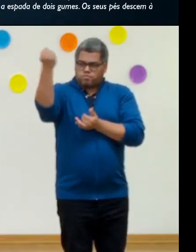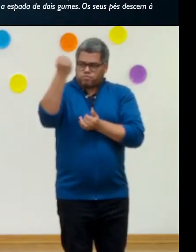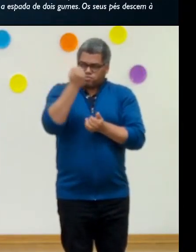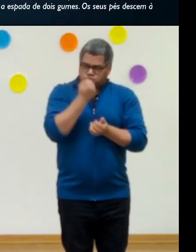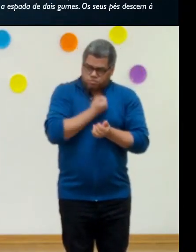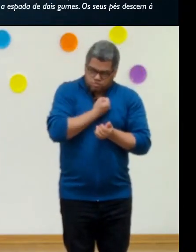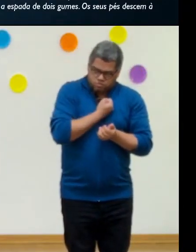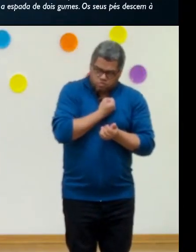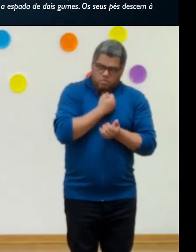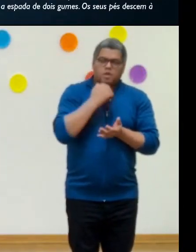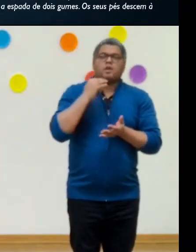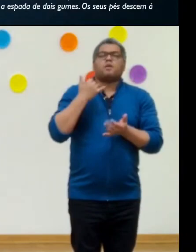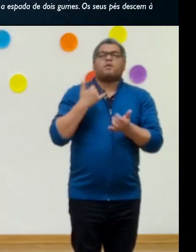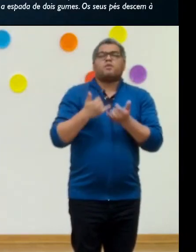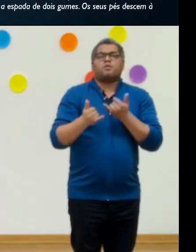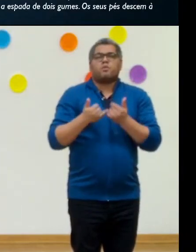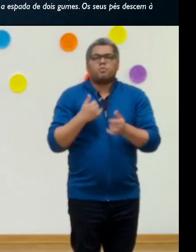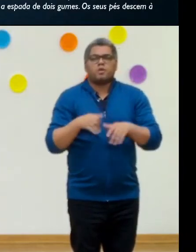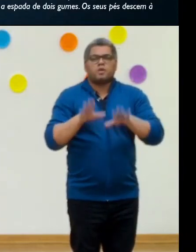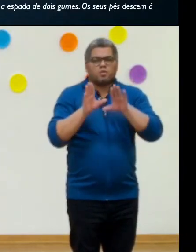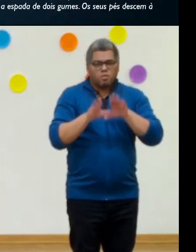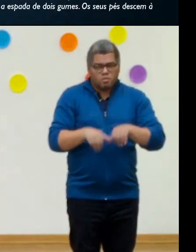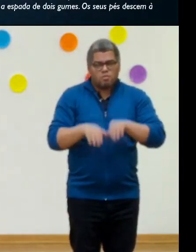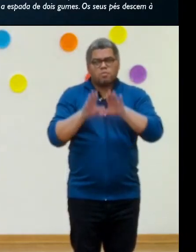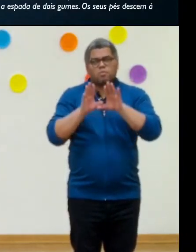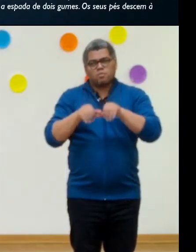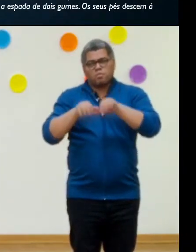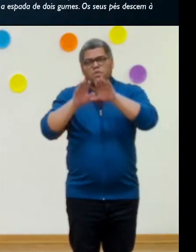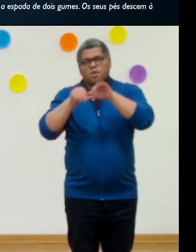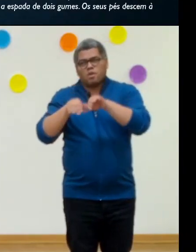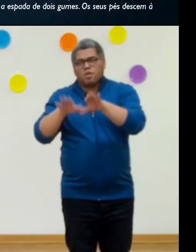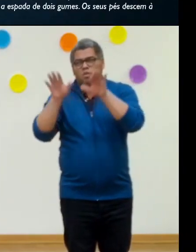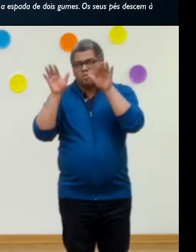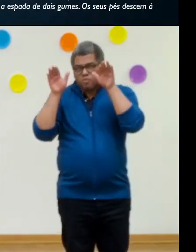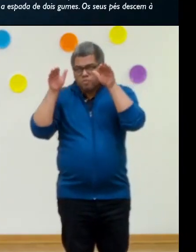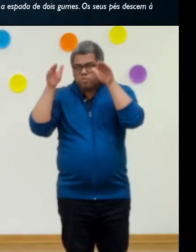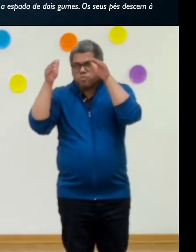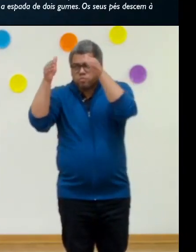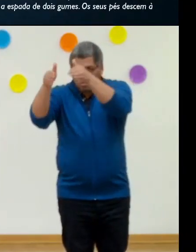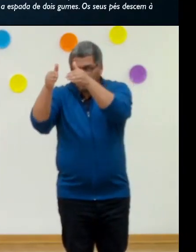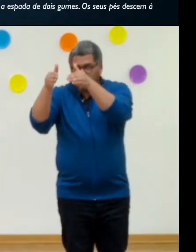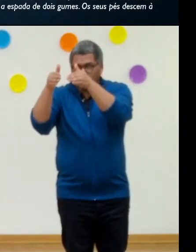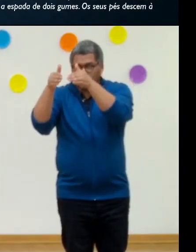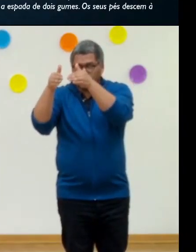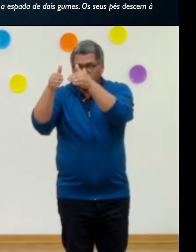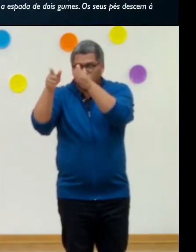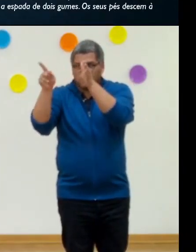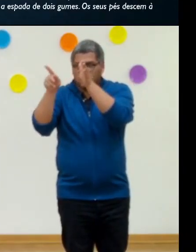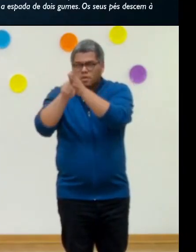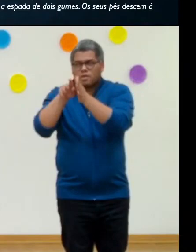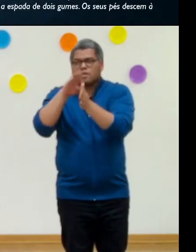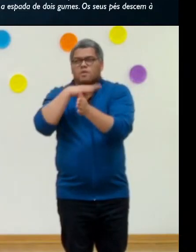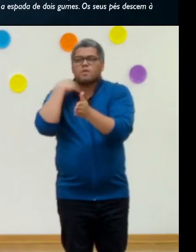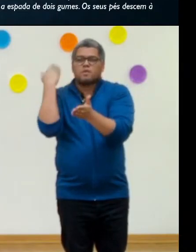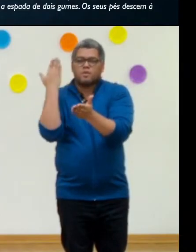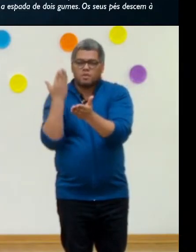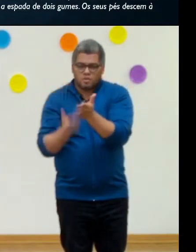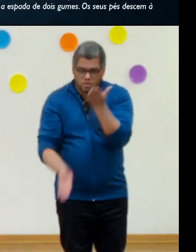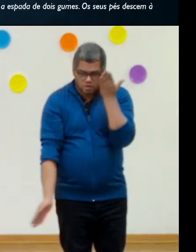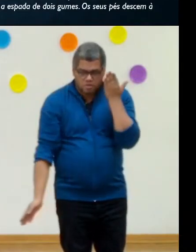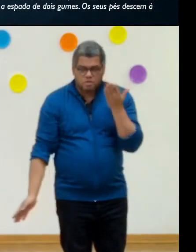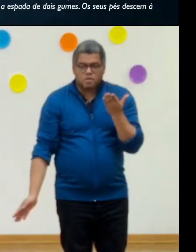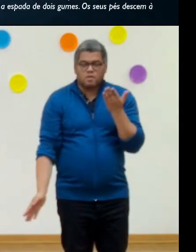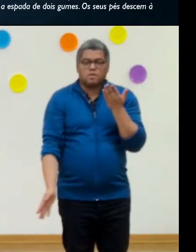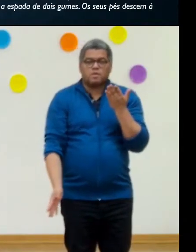apressa para o laço, sem saber que isso lhe custará a vida. Tecla SAP. Quem vai para o adultério vai para